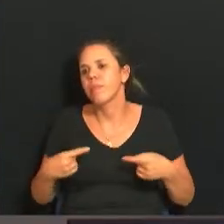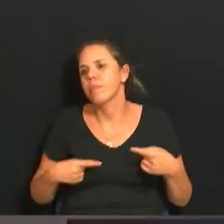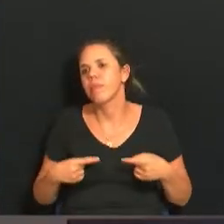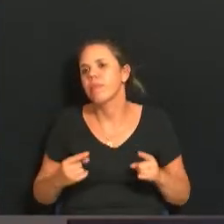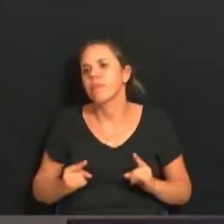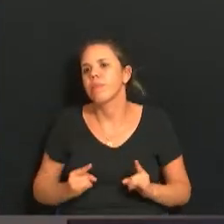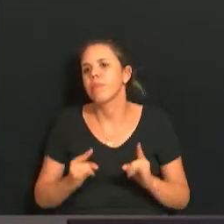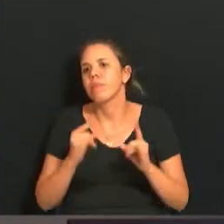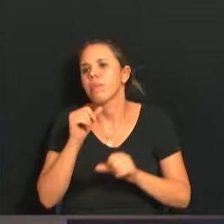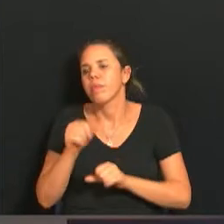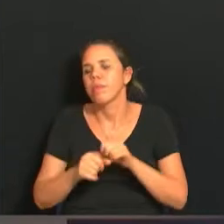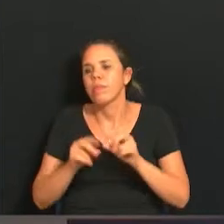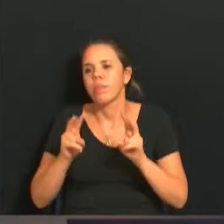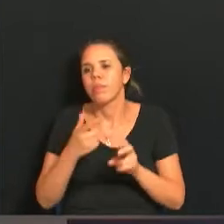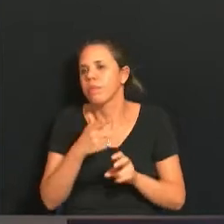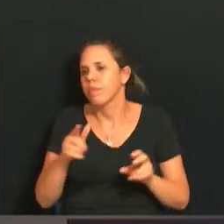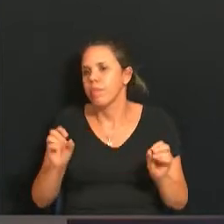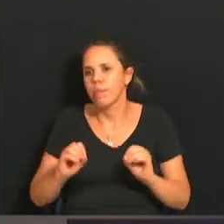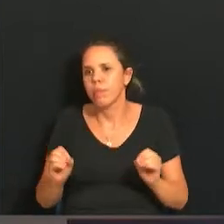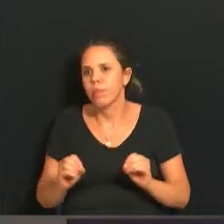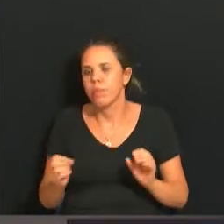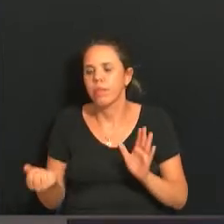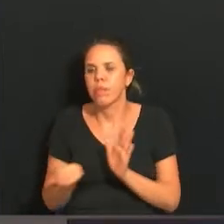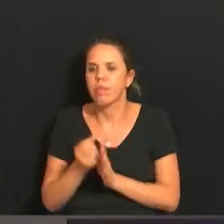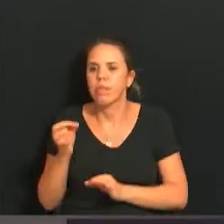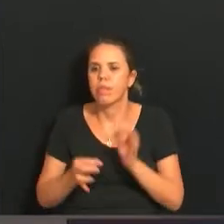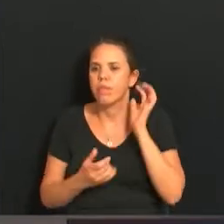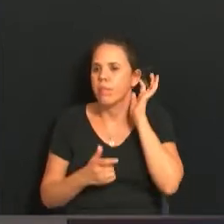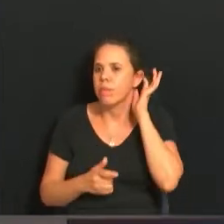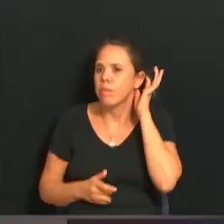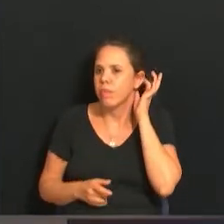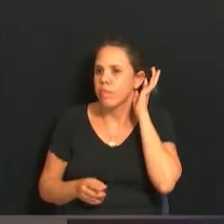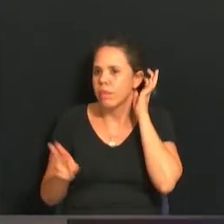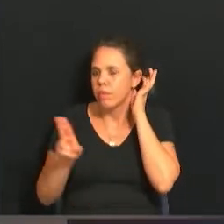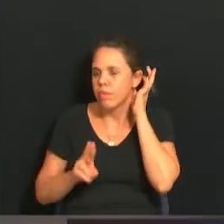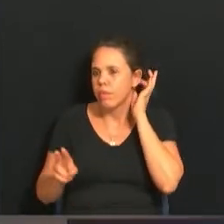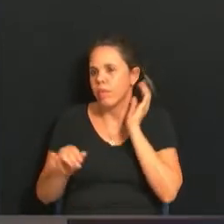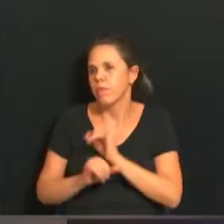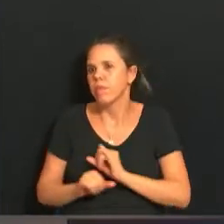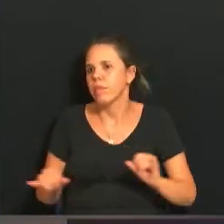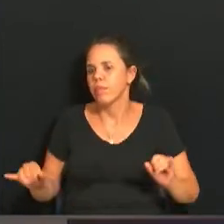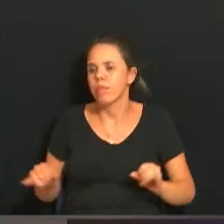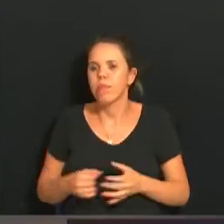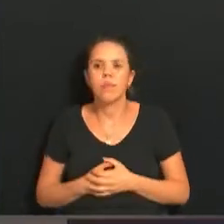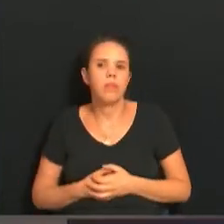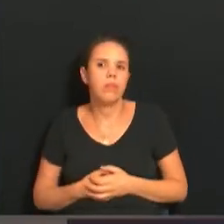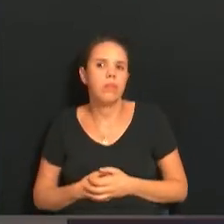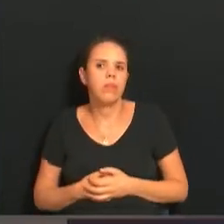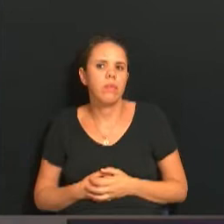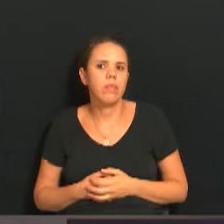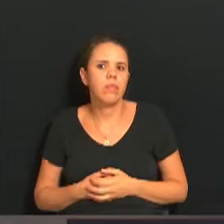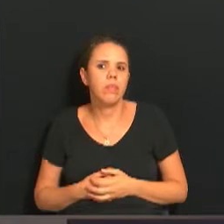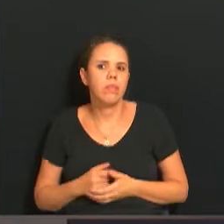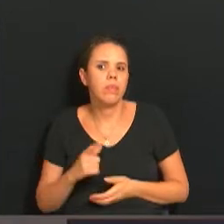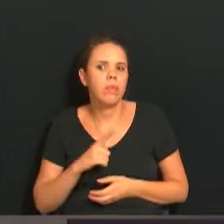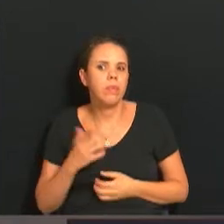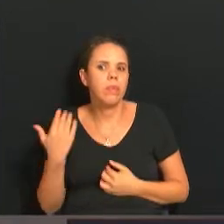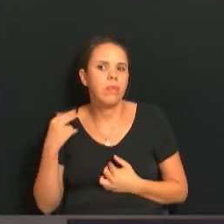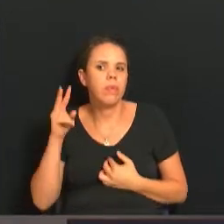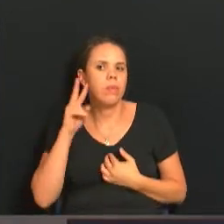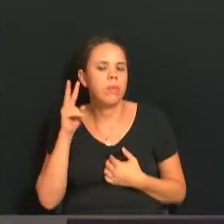destombamento, é um termo que não existe juridicamente, mas foi muito usado na que nós tivemos na segunda-feira,